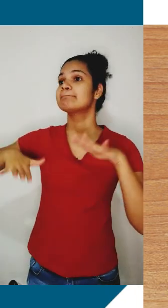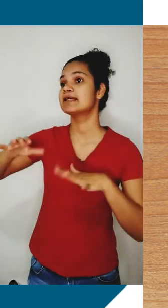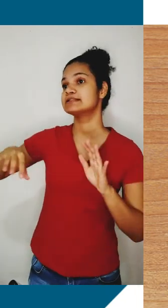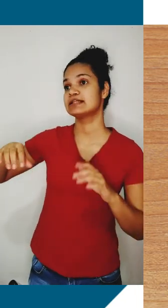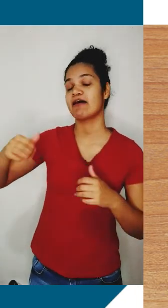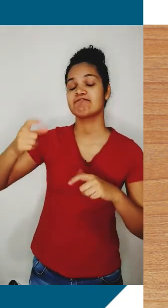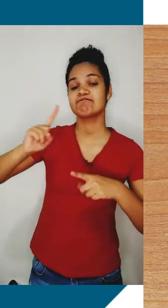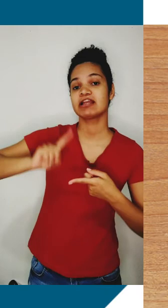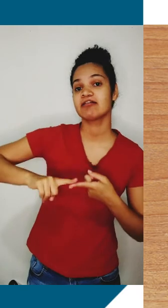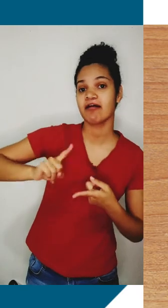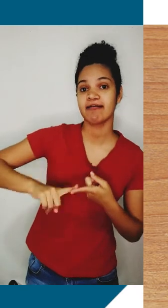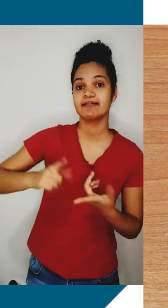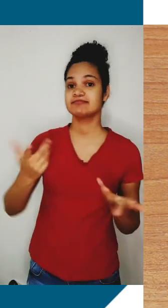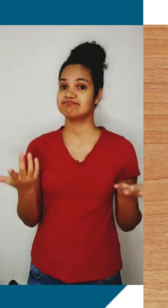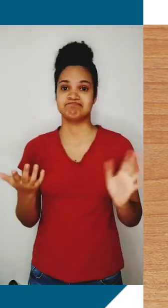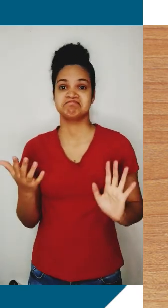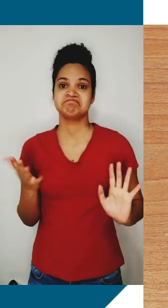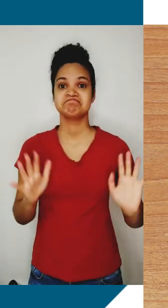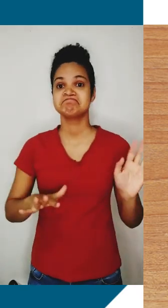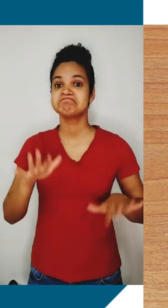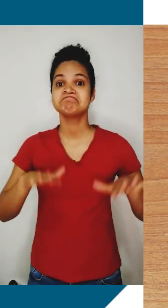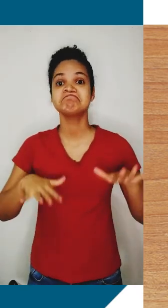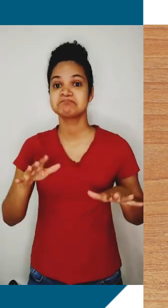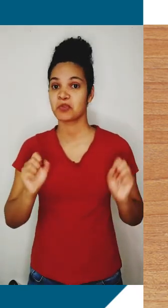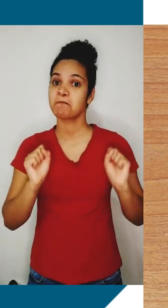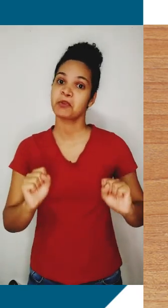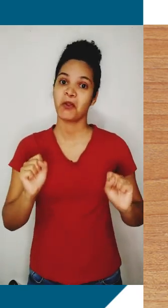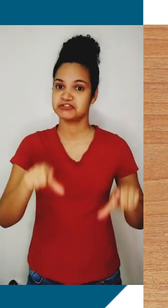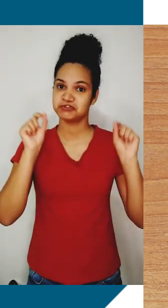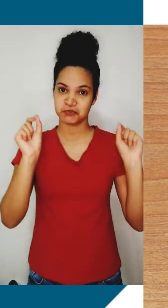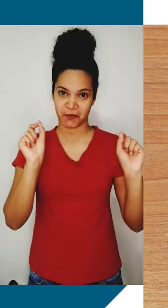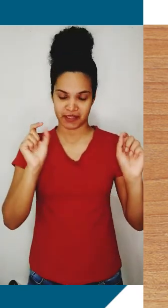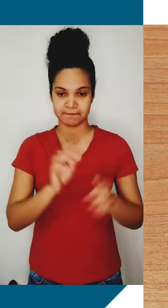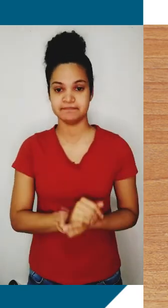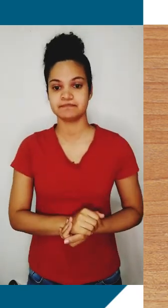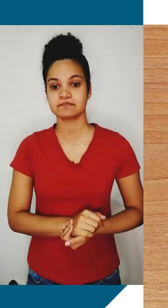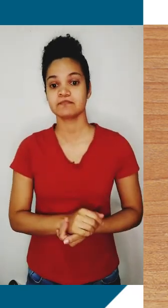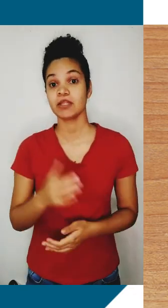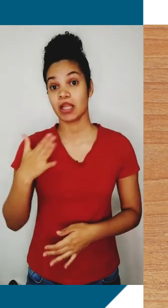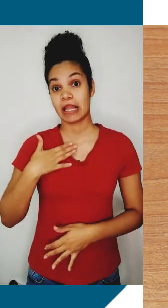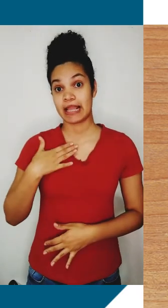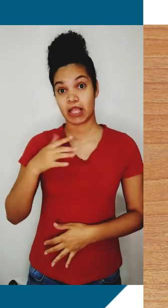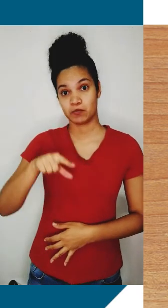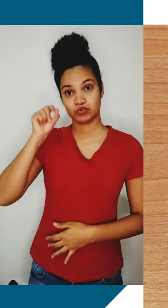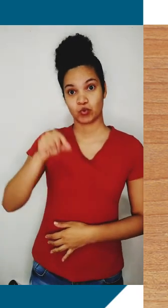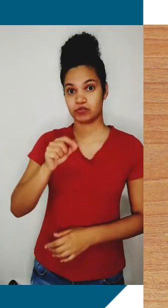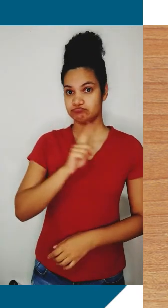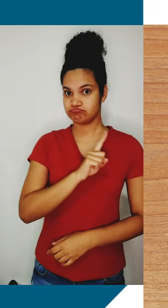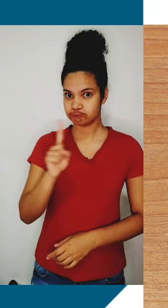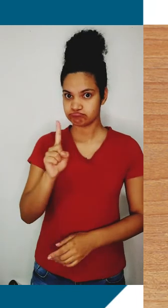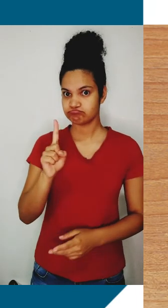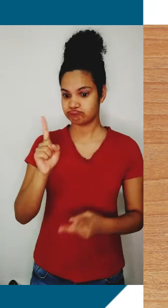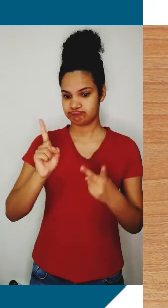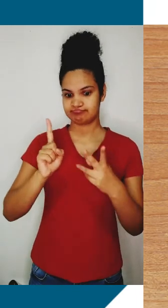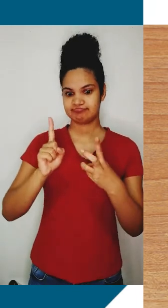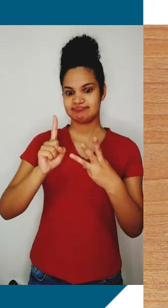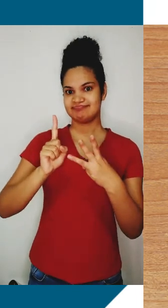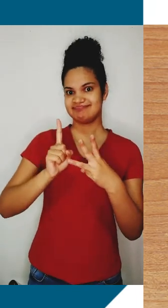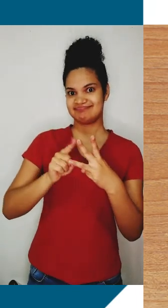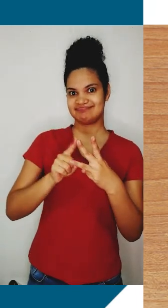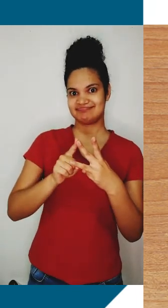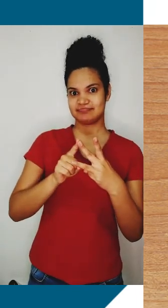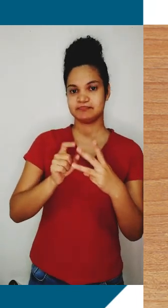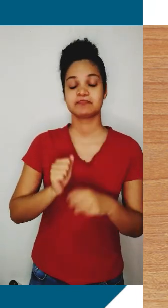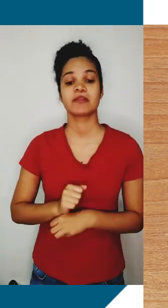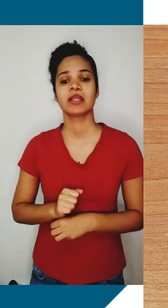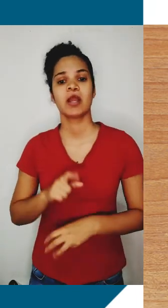enfim. Bom, eu escolho aqui o caminho negativo, e que não é justificável porque praticar um crime como